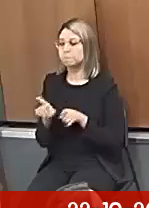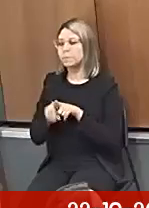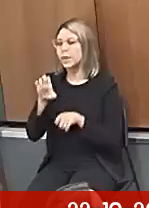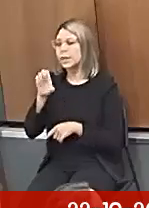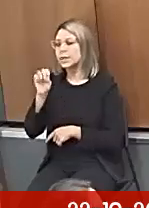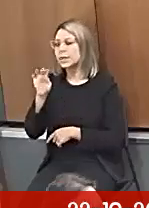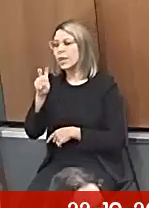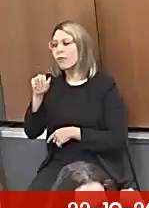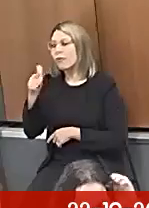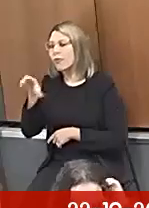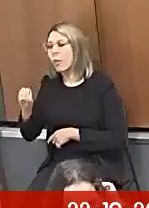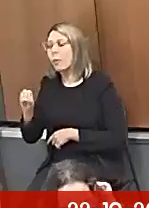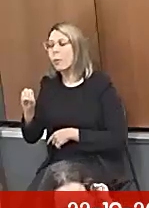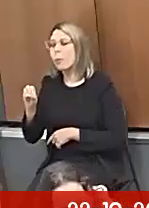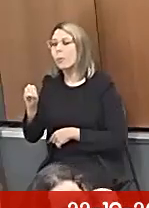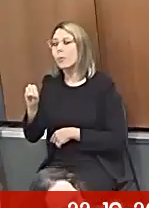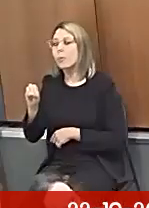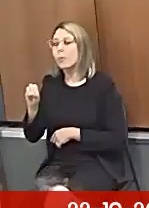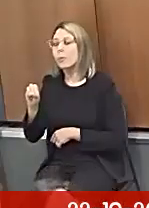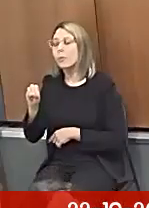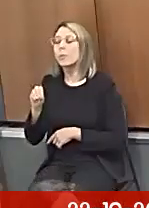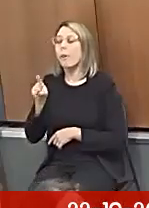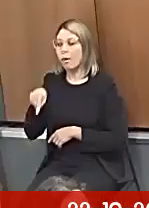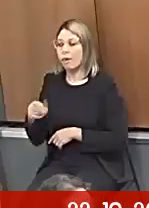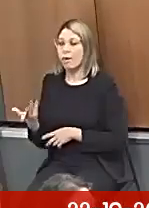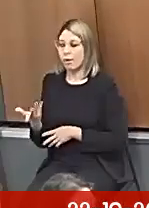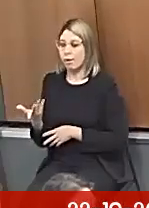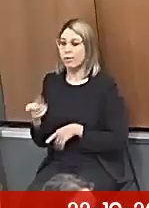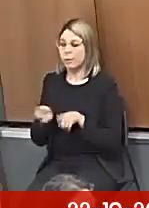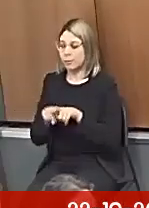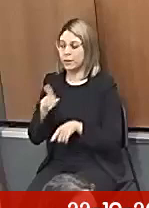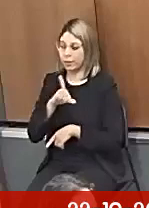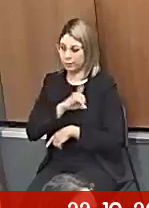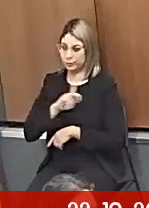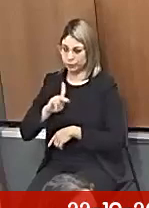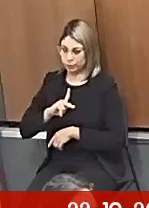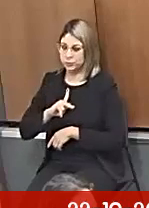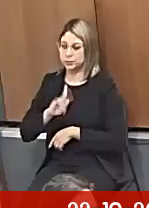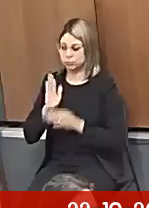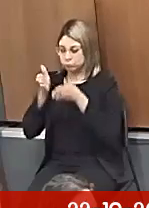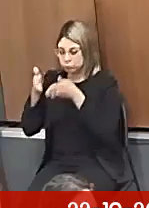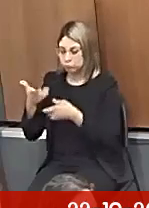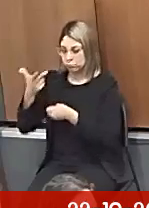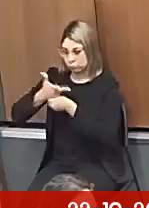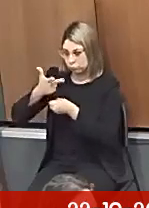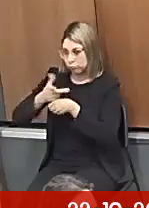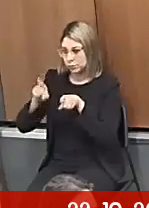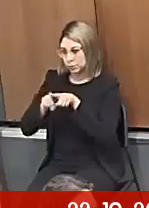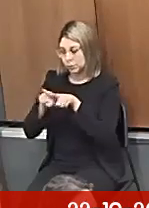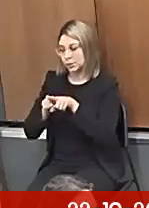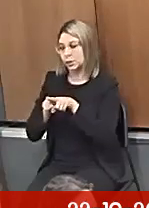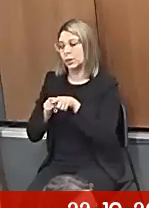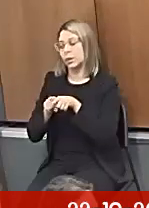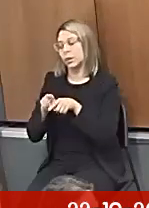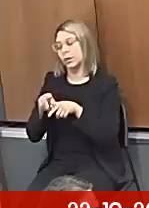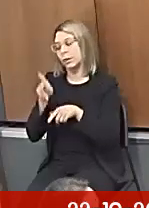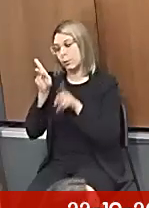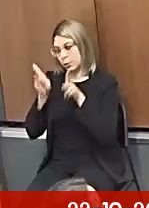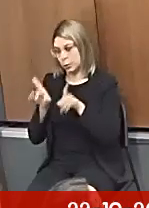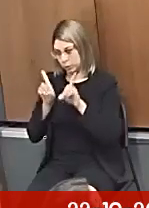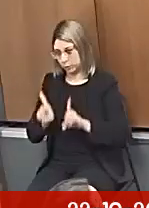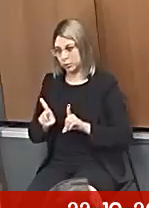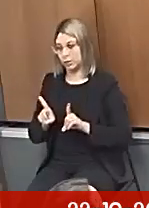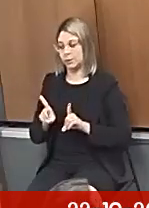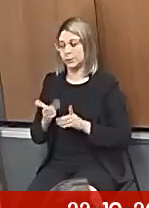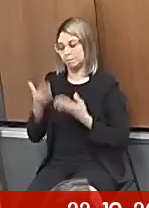Estevão Machado de Assis Carvalho, que é da Defensoria Especializada do Idoso e da Pessoa com Deficiência, defensor público.